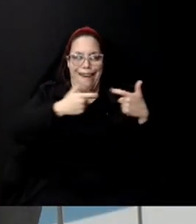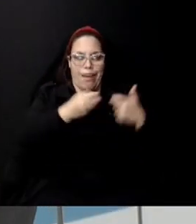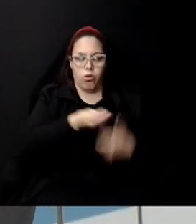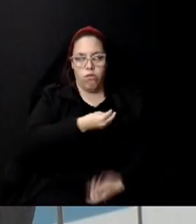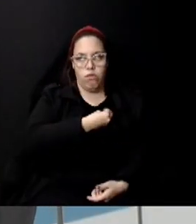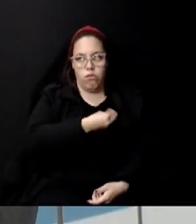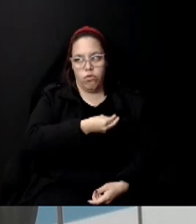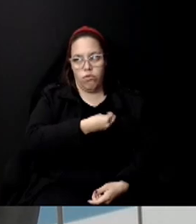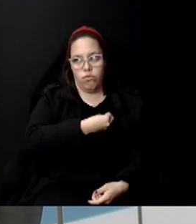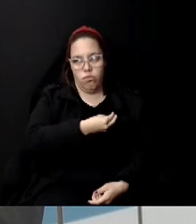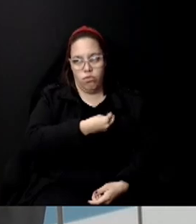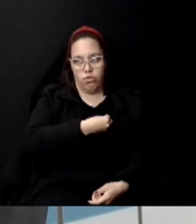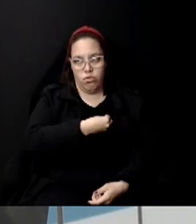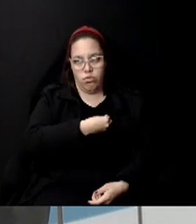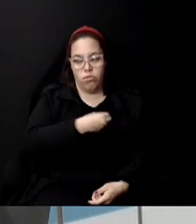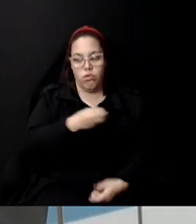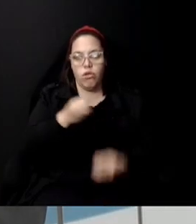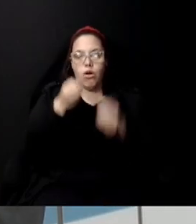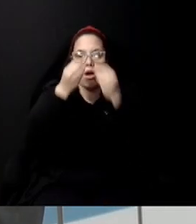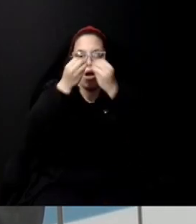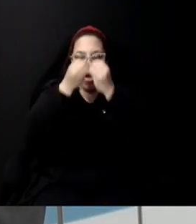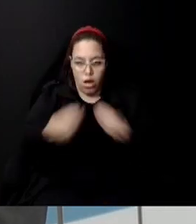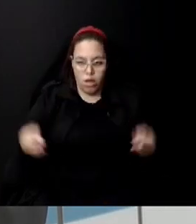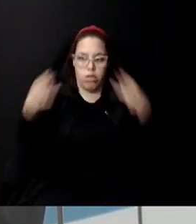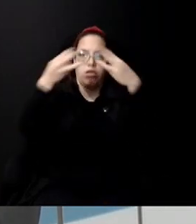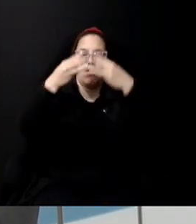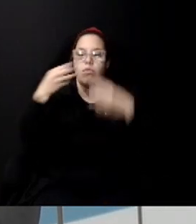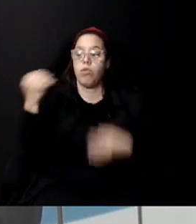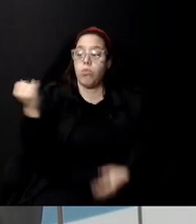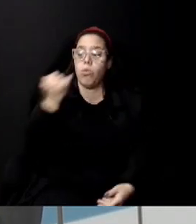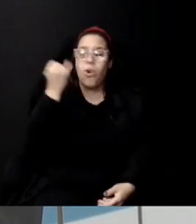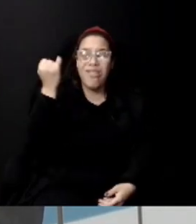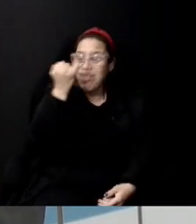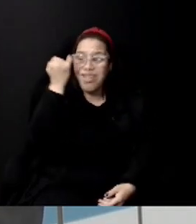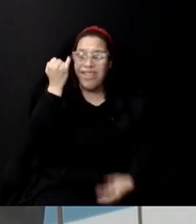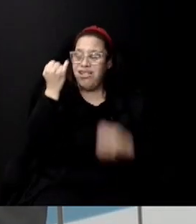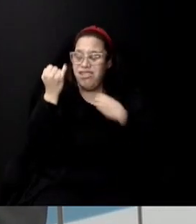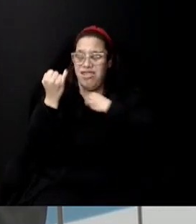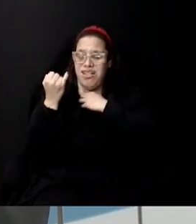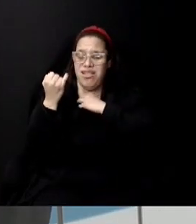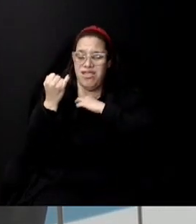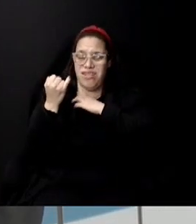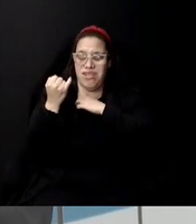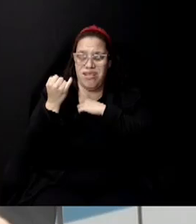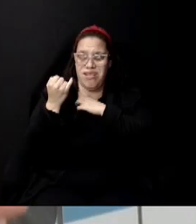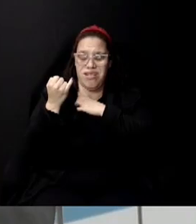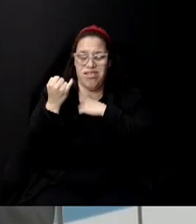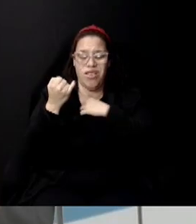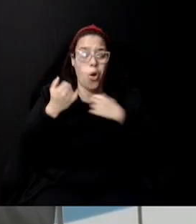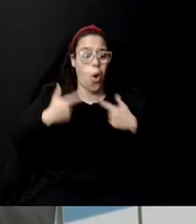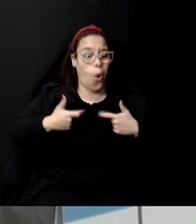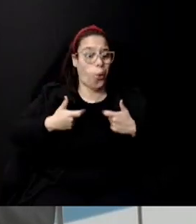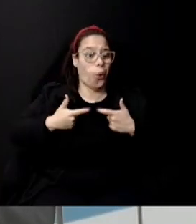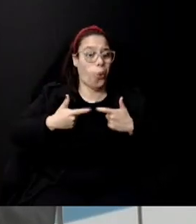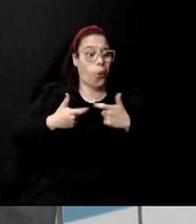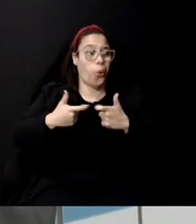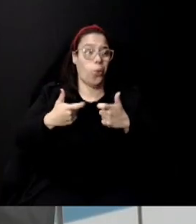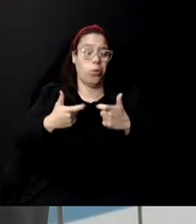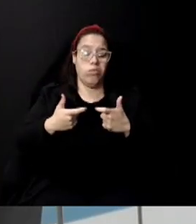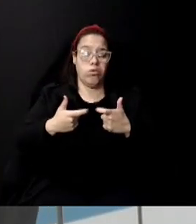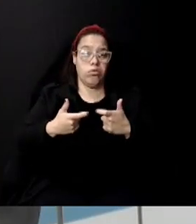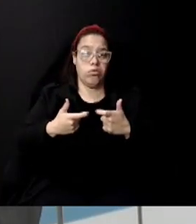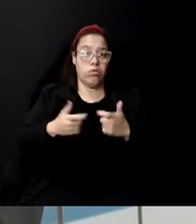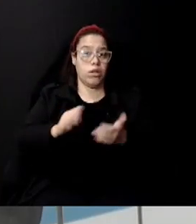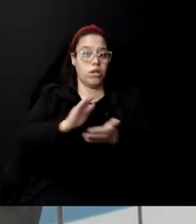E a ONU, ela é fundamental para que um conflito seja debelado.